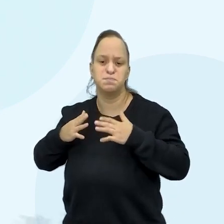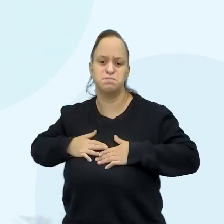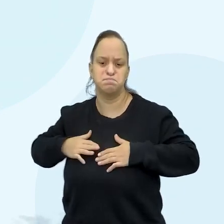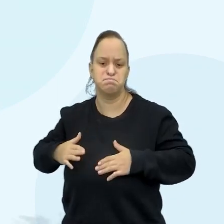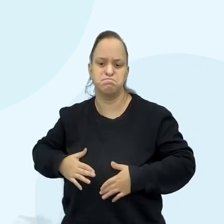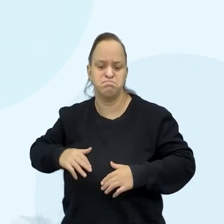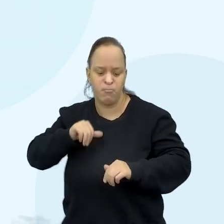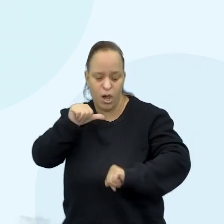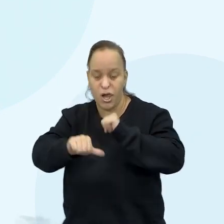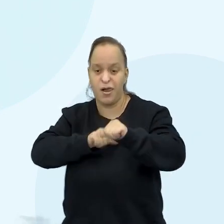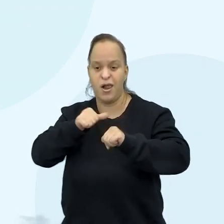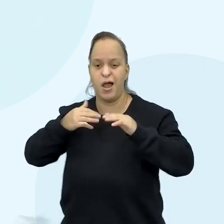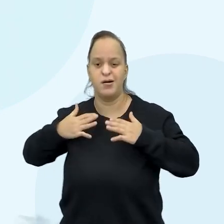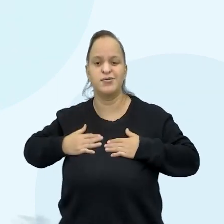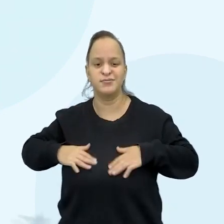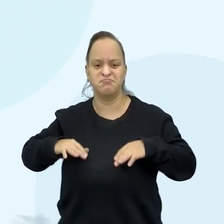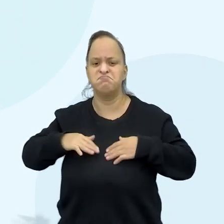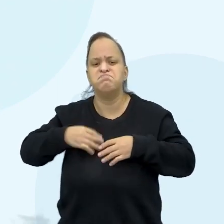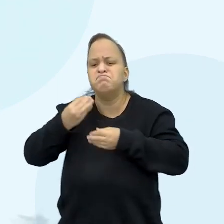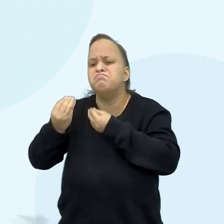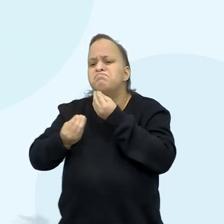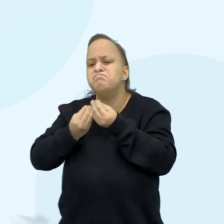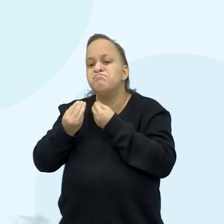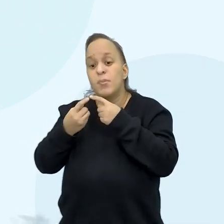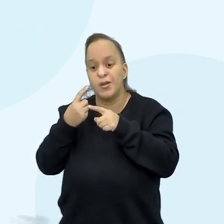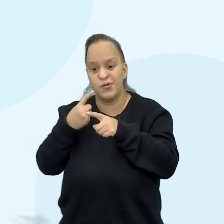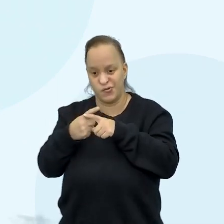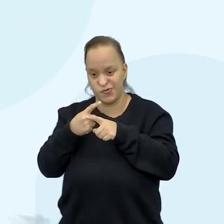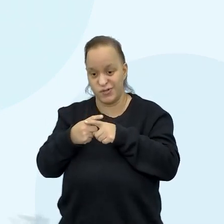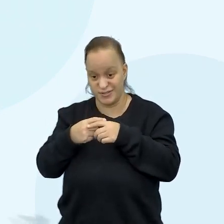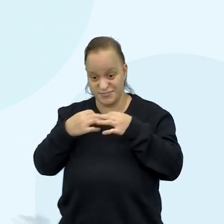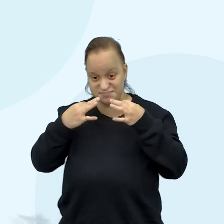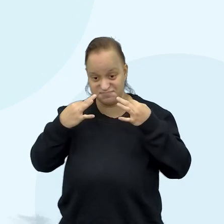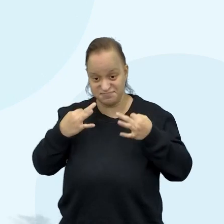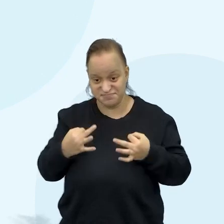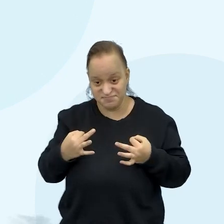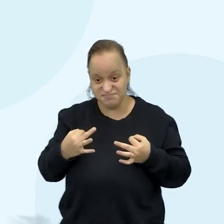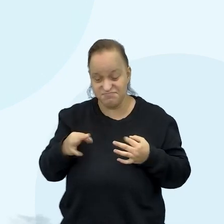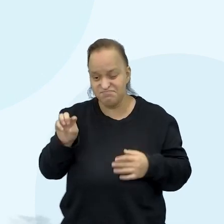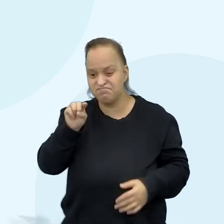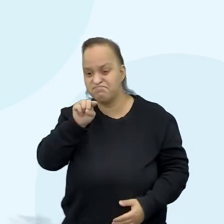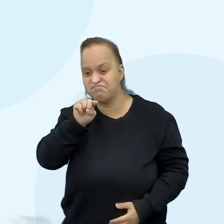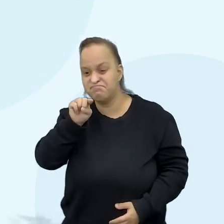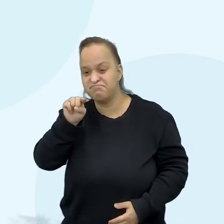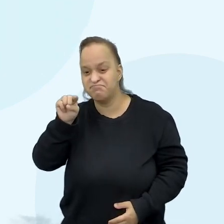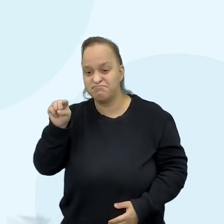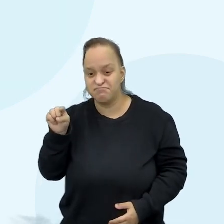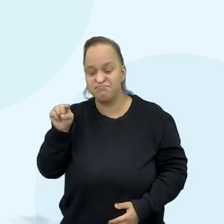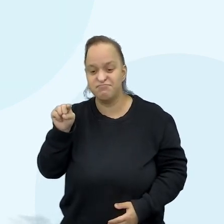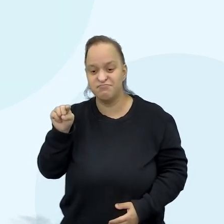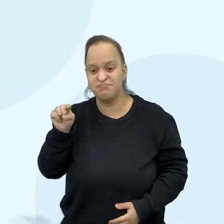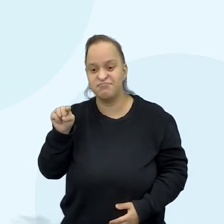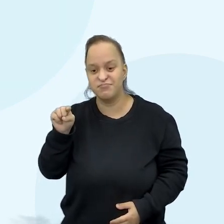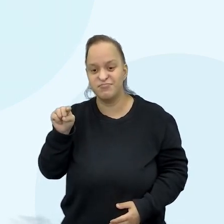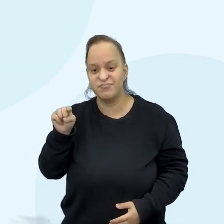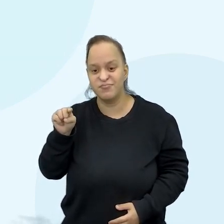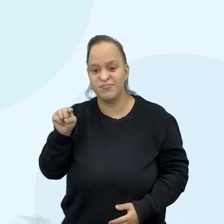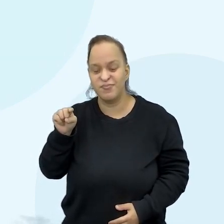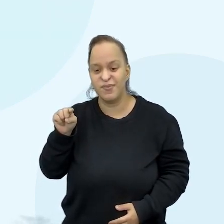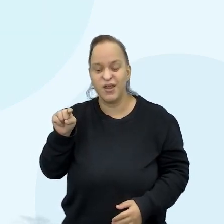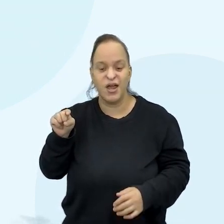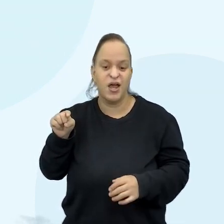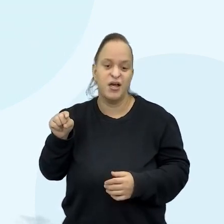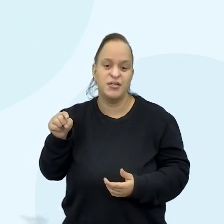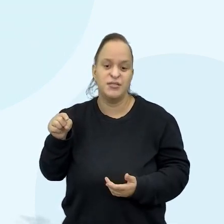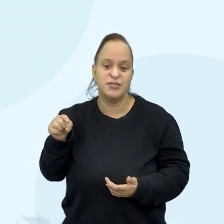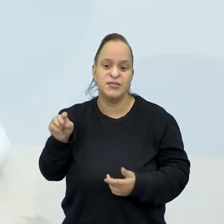corpos? Como e por quê? Tá certo? E aí vocês naturalmente poderão contar com a orientação e o